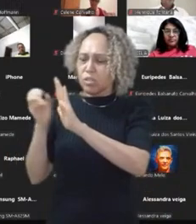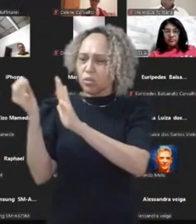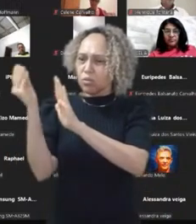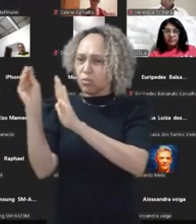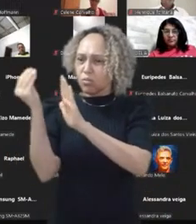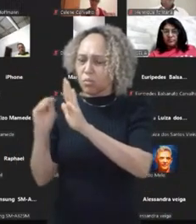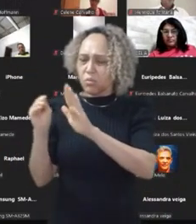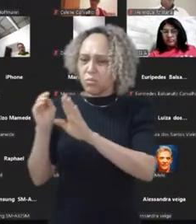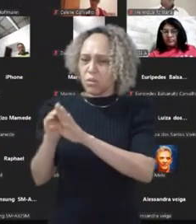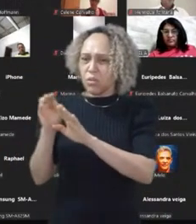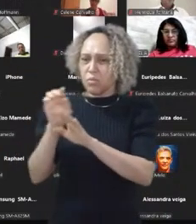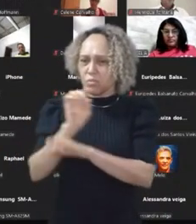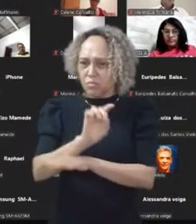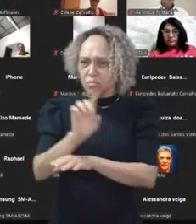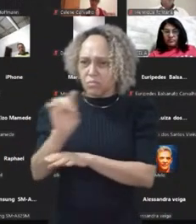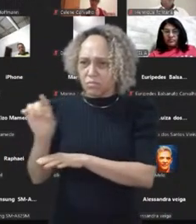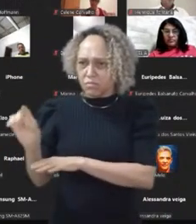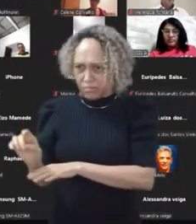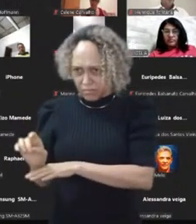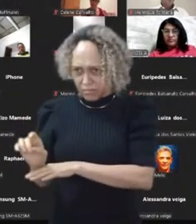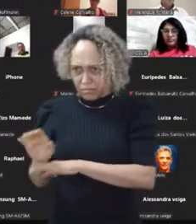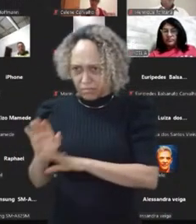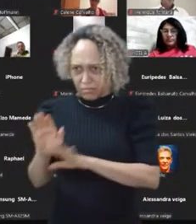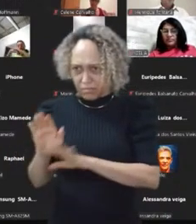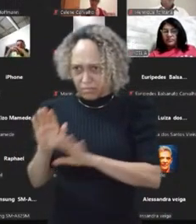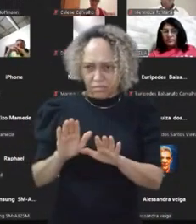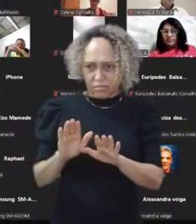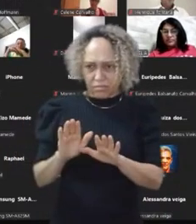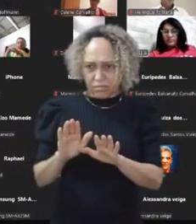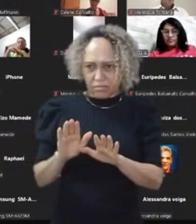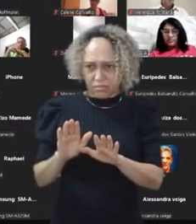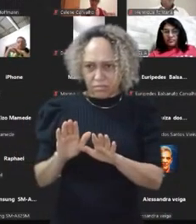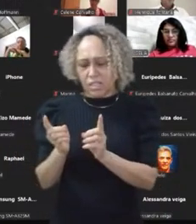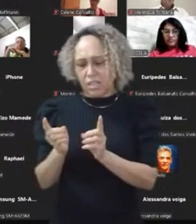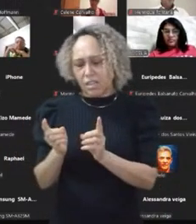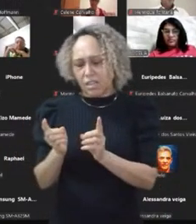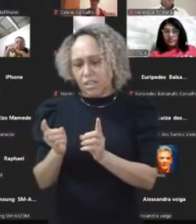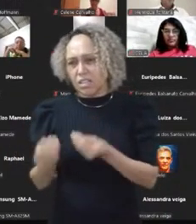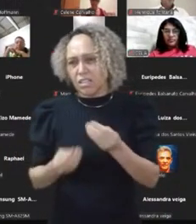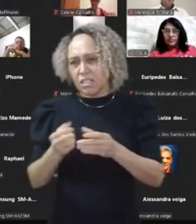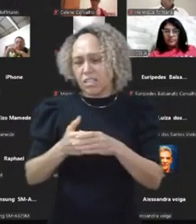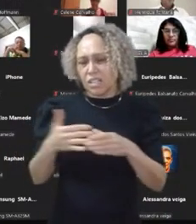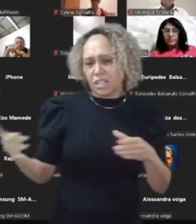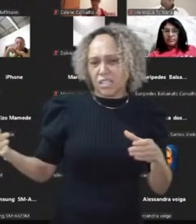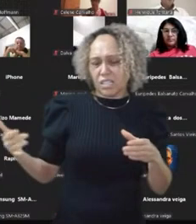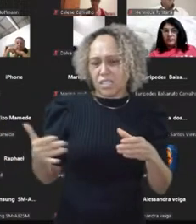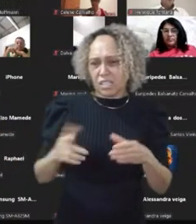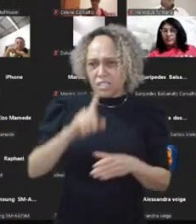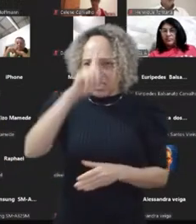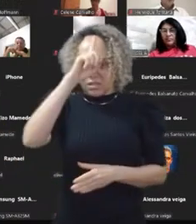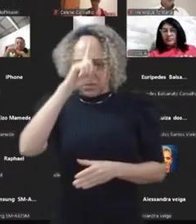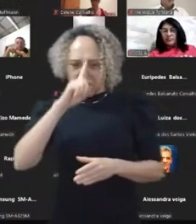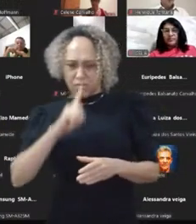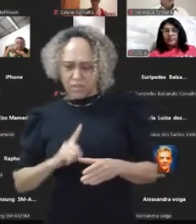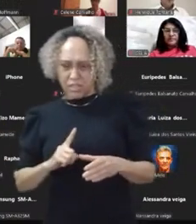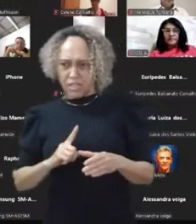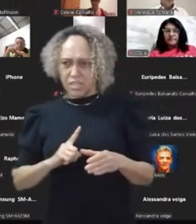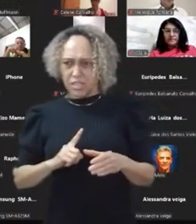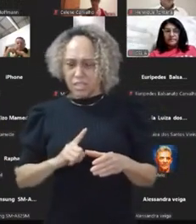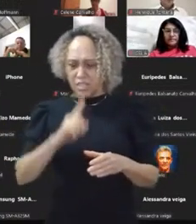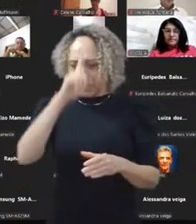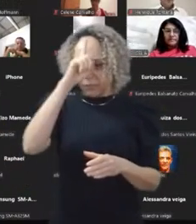primeira pista ainda que jogue contra essa característica de construção de perfil né D mediação através de